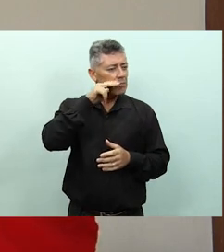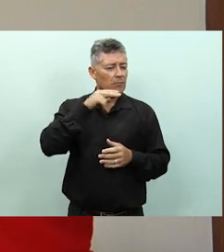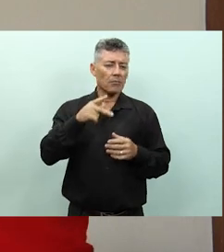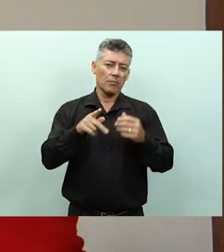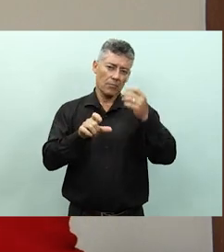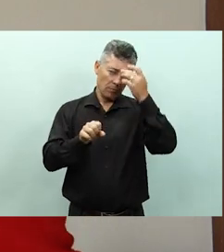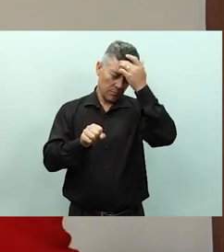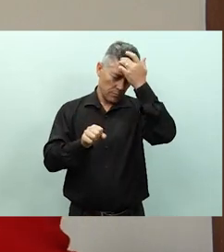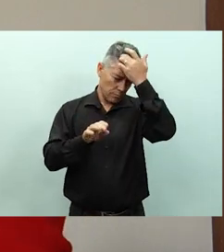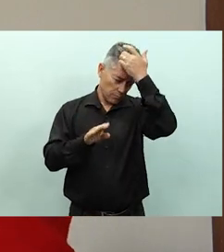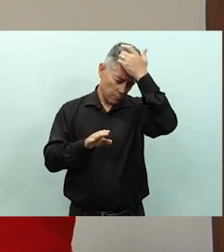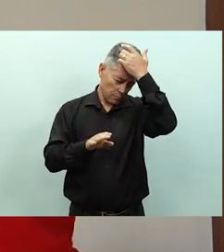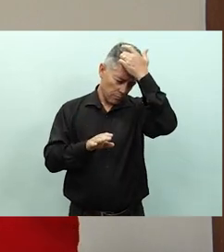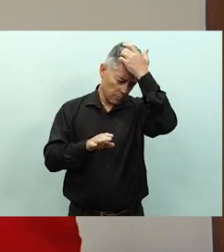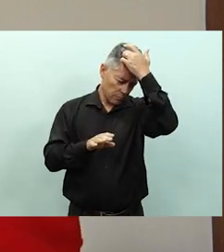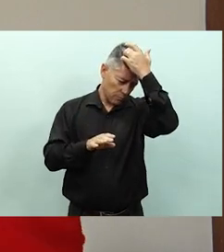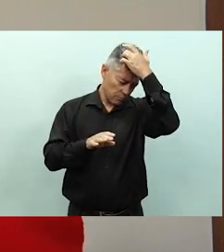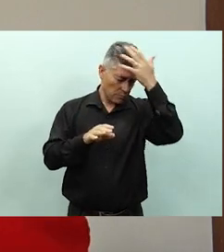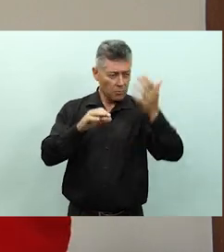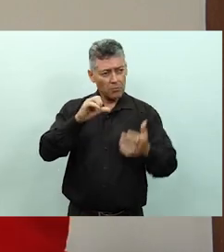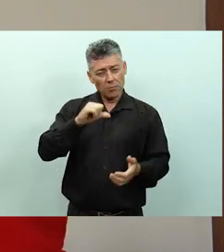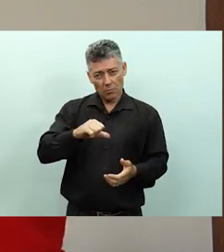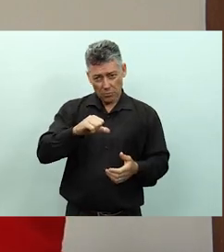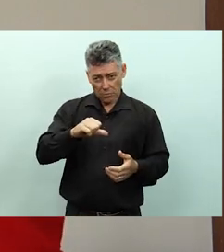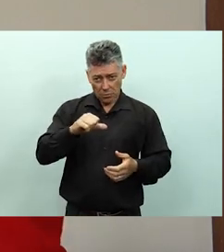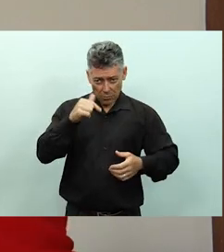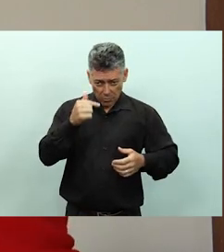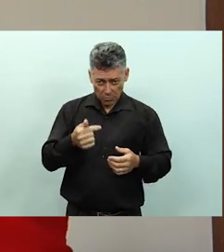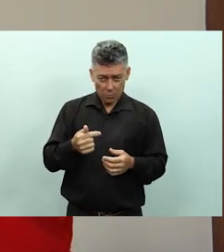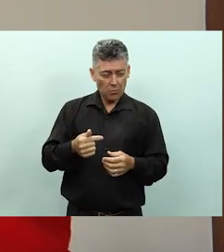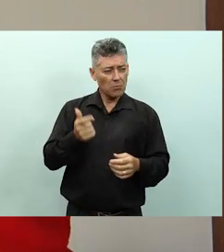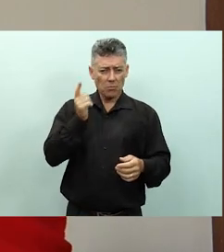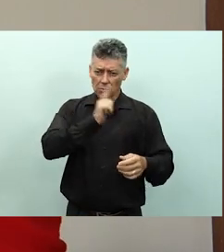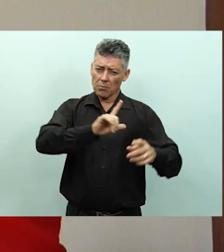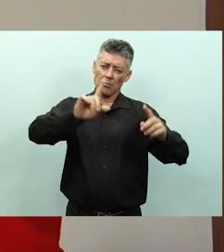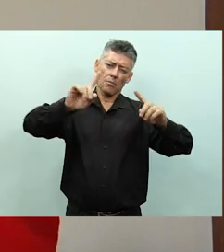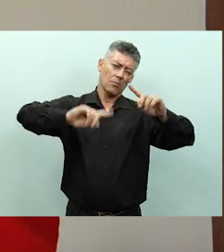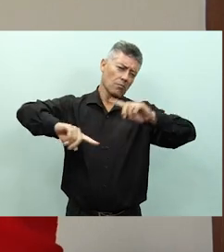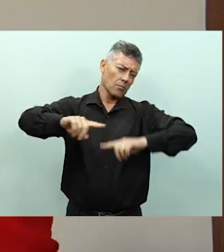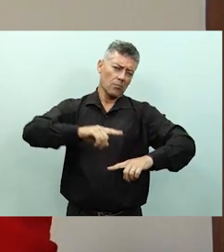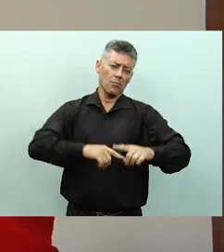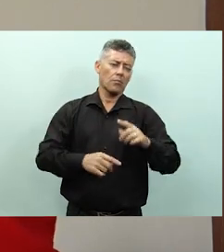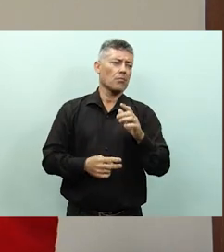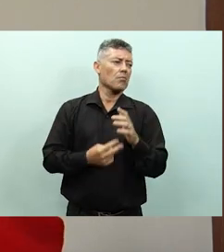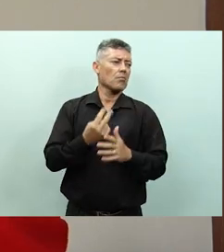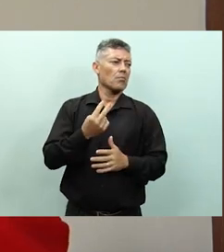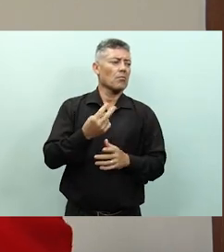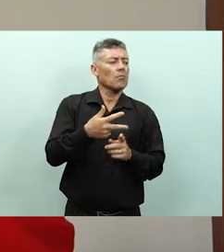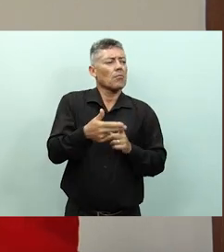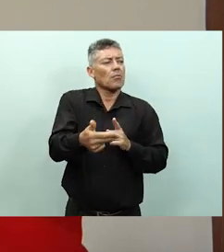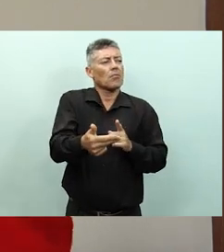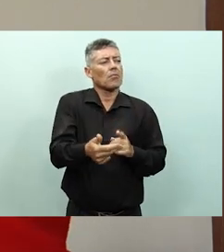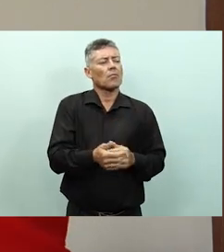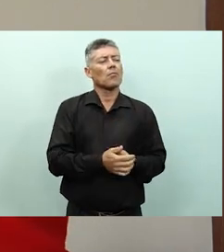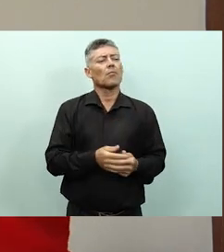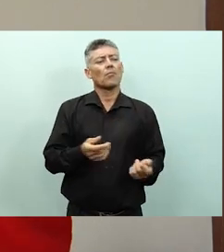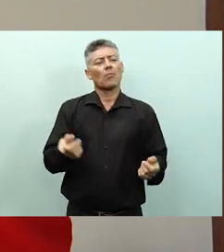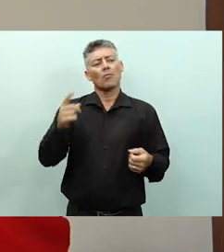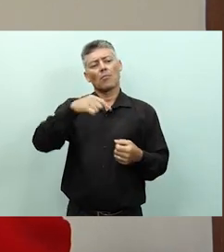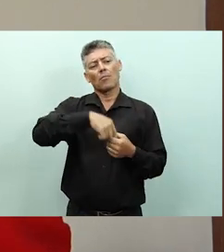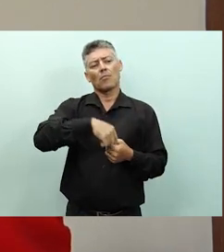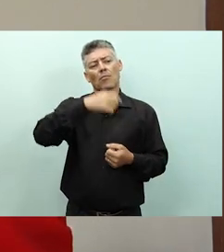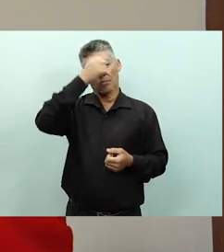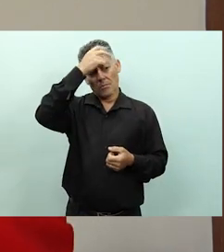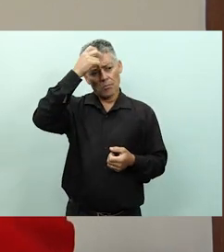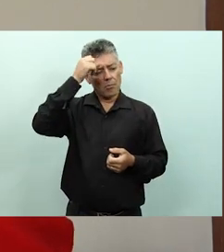PSB, em 97 ela assumiu e disputou, teve segundo turno, ela venceu e voltou para a